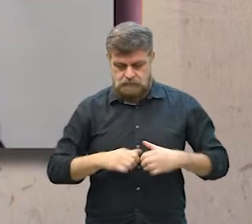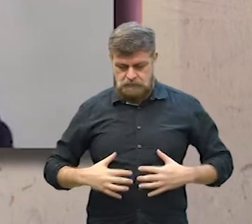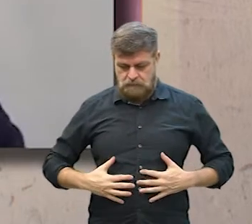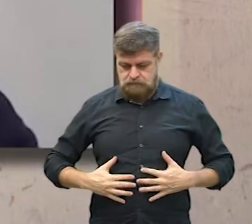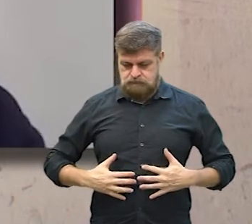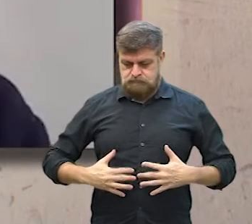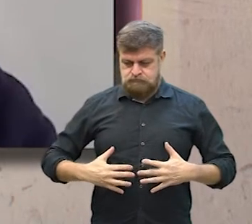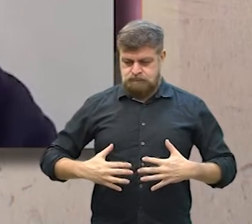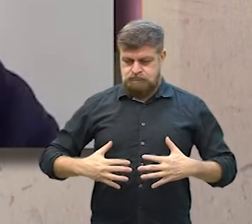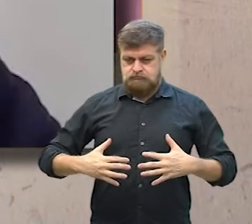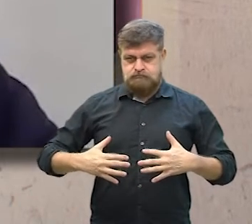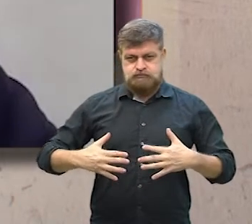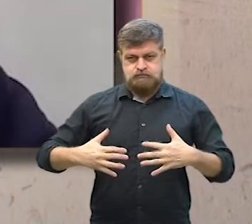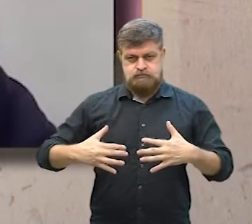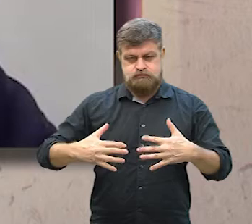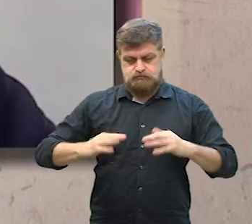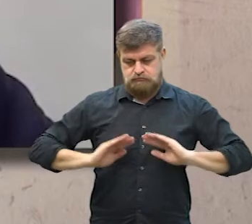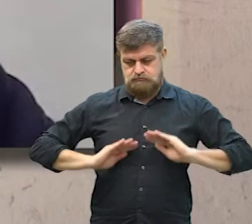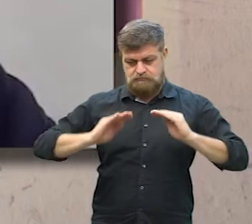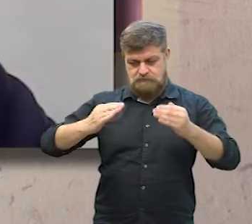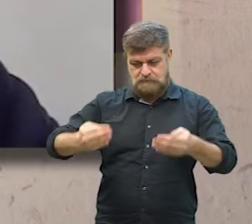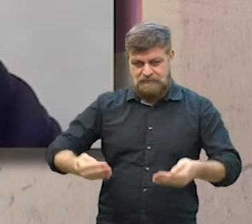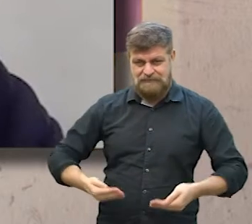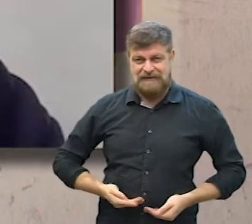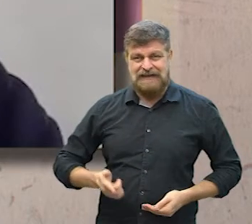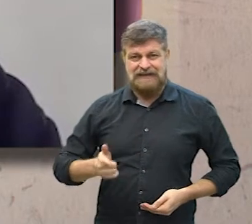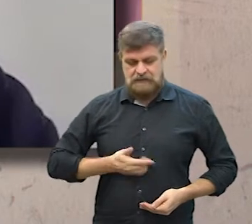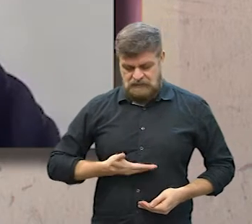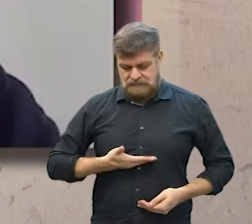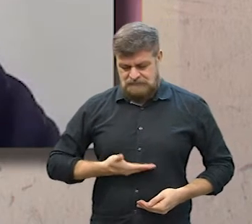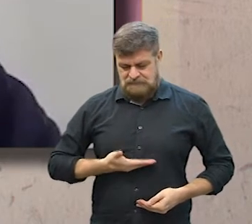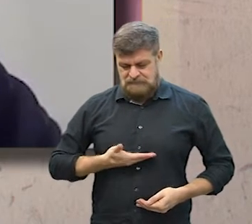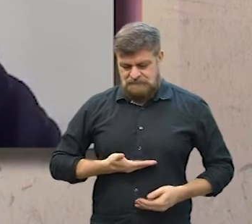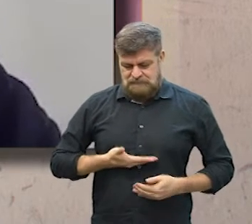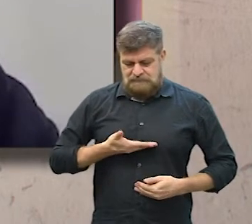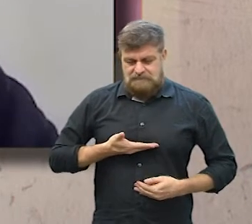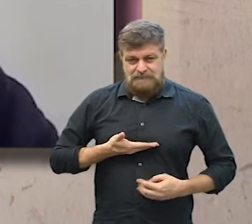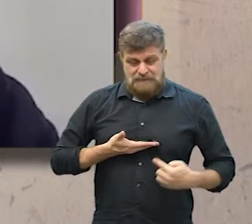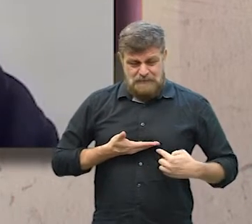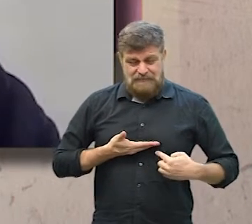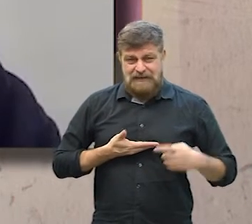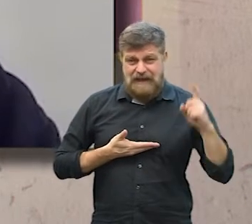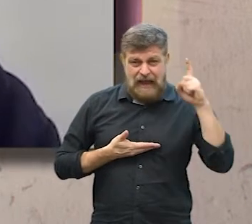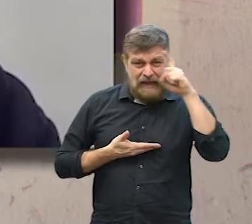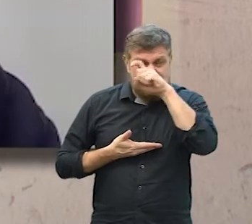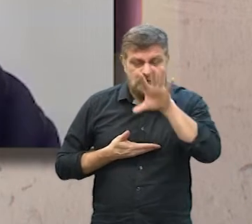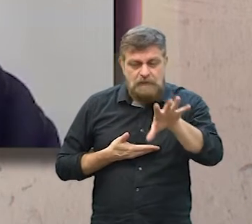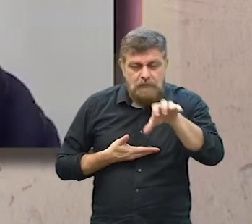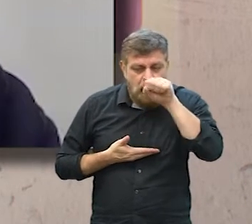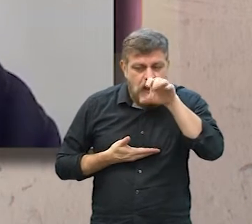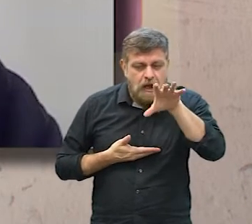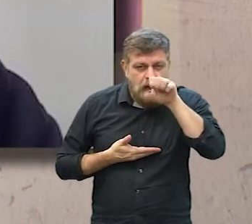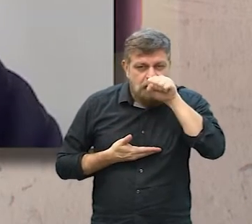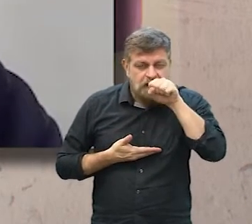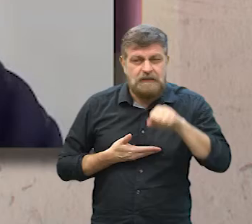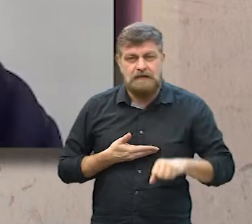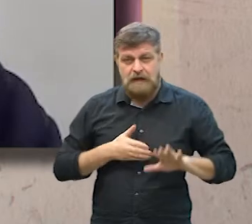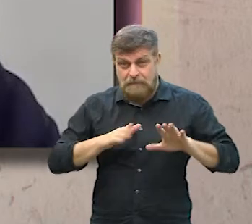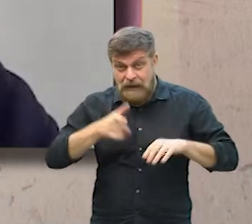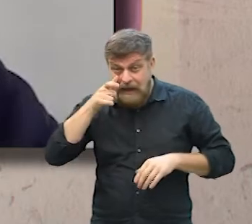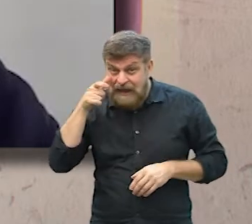crescimento do neném, a gente acaba tendo uma compressão do diafragma, né, e pode atrapalhar um pouco a respiração,